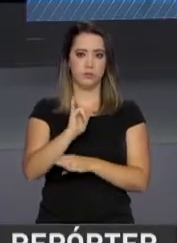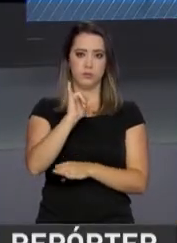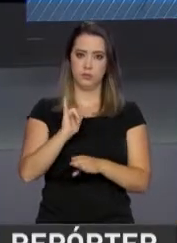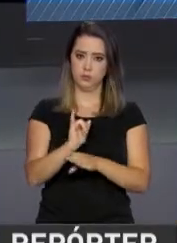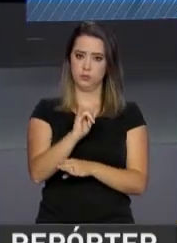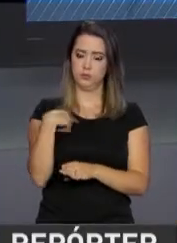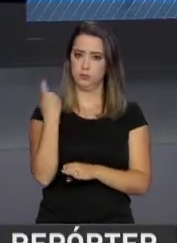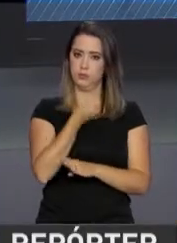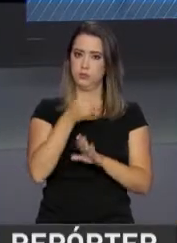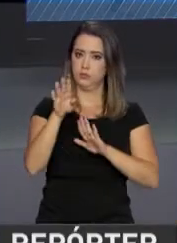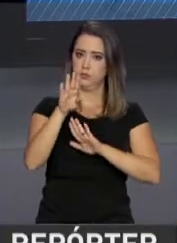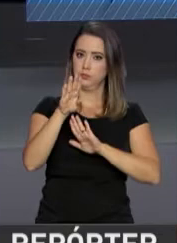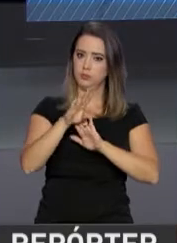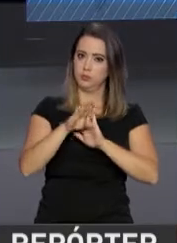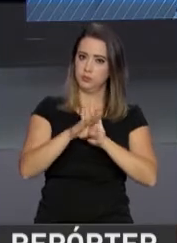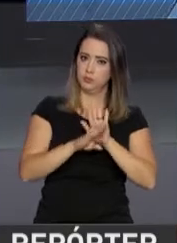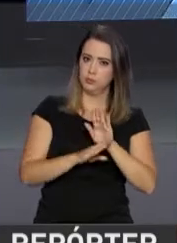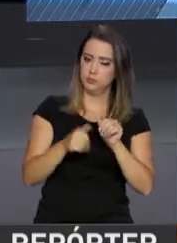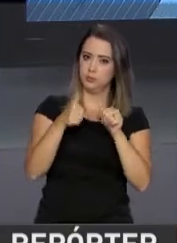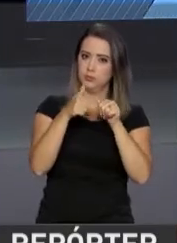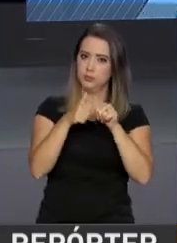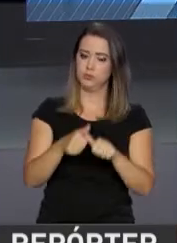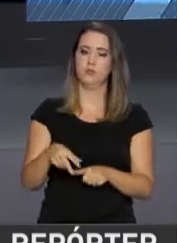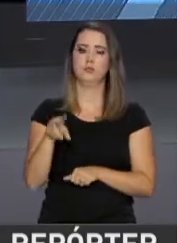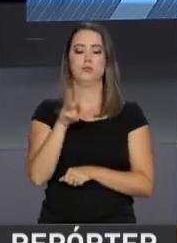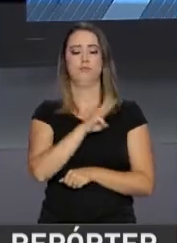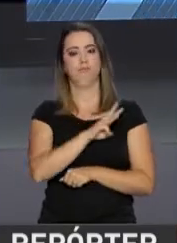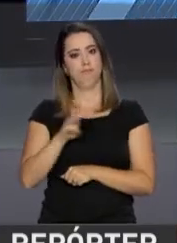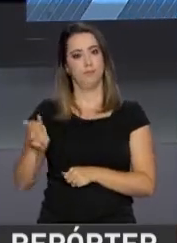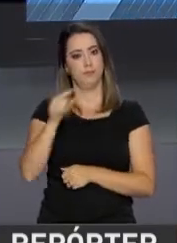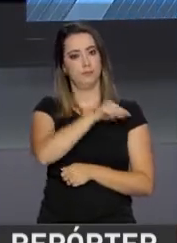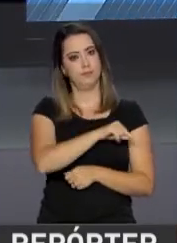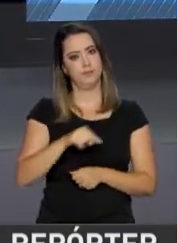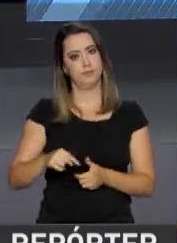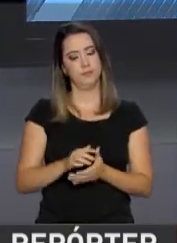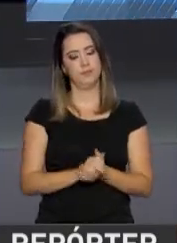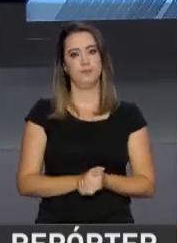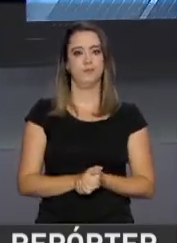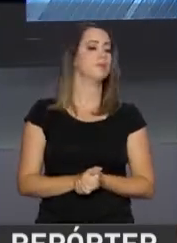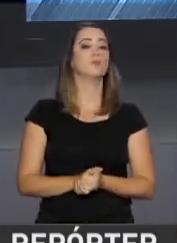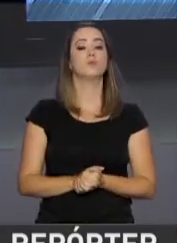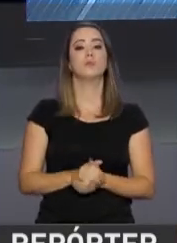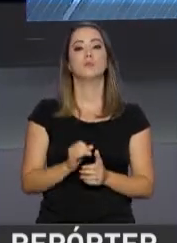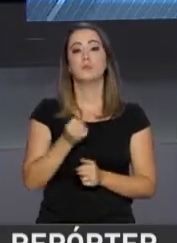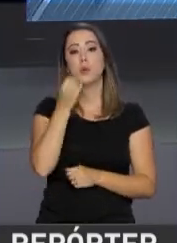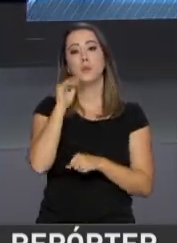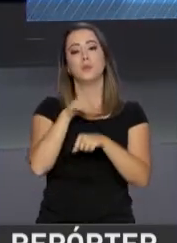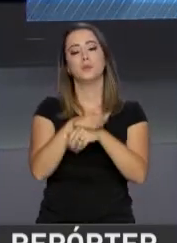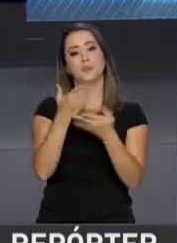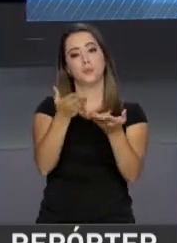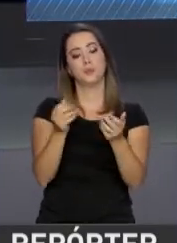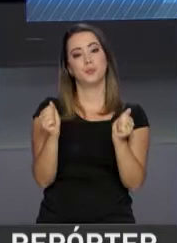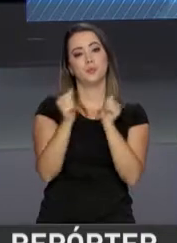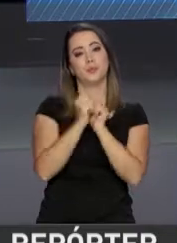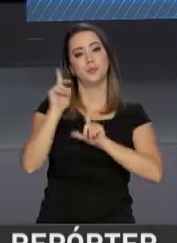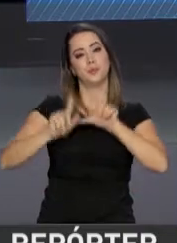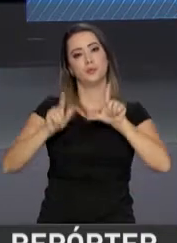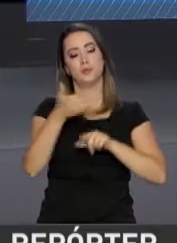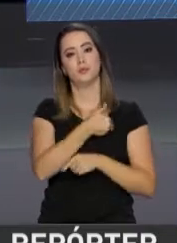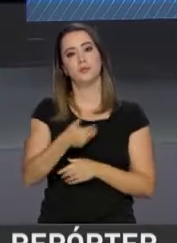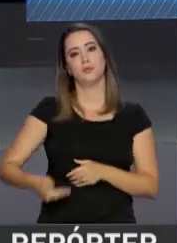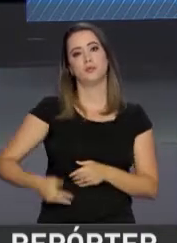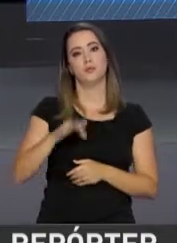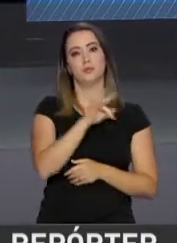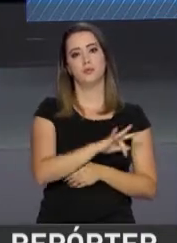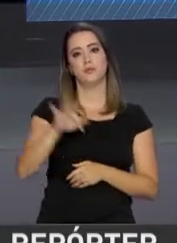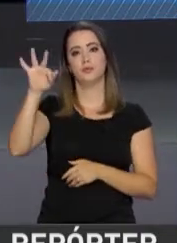reportagens no youtube e toda nossa programação também está na página da nbr na internet uma ótima noite pra você continue com a gente aqui na